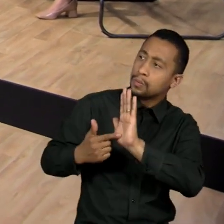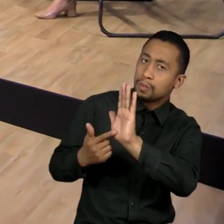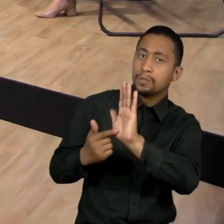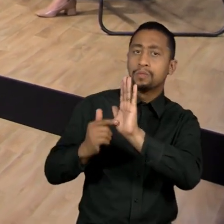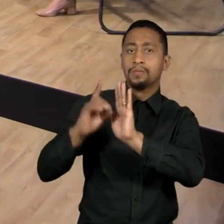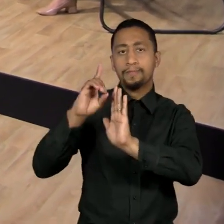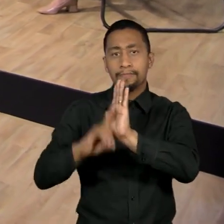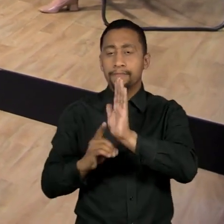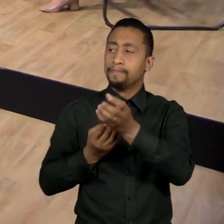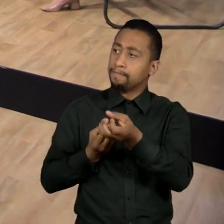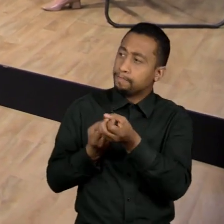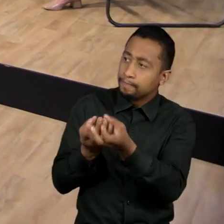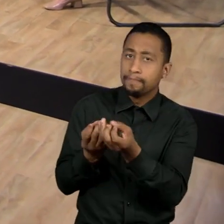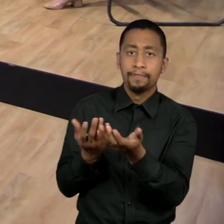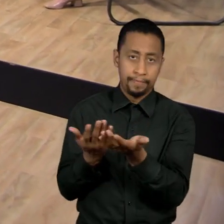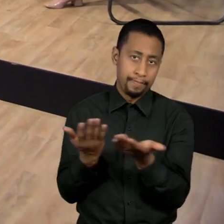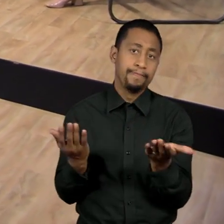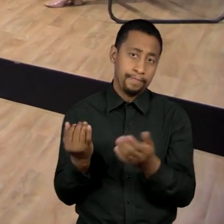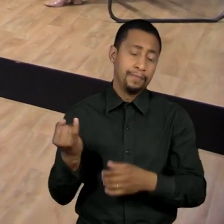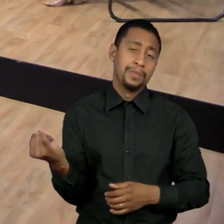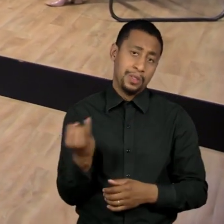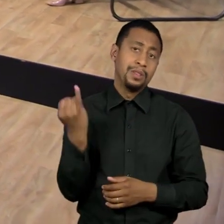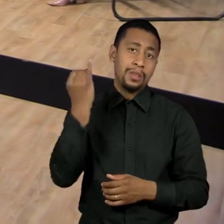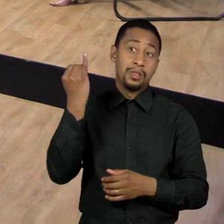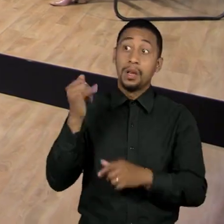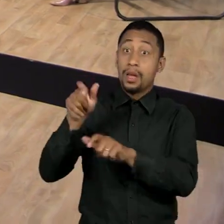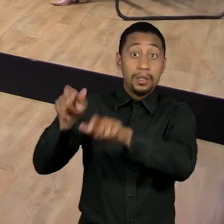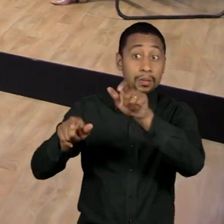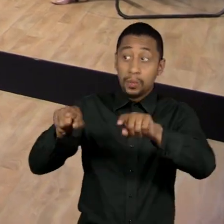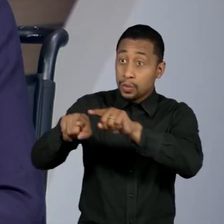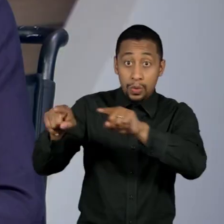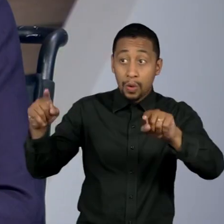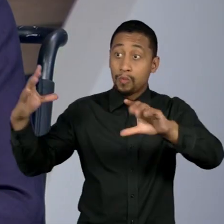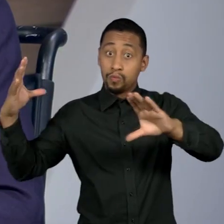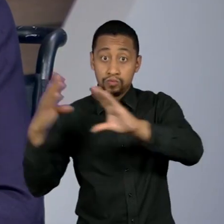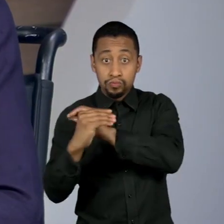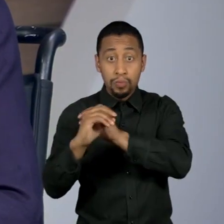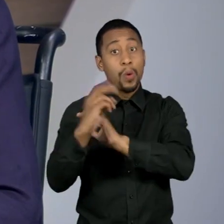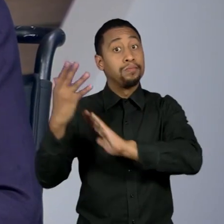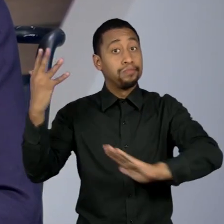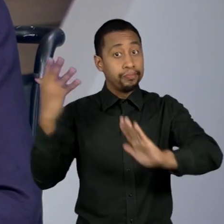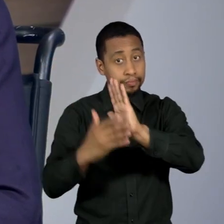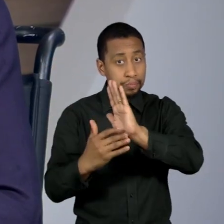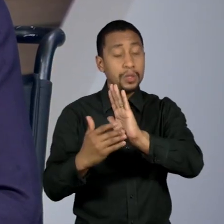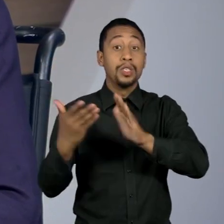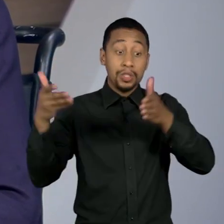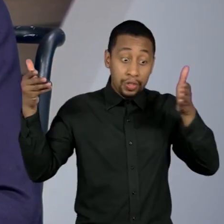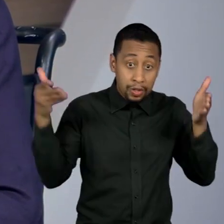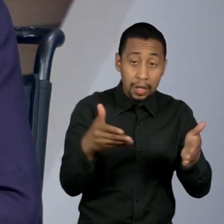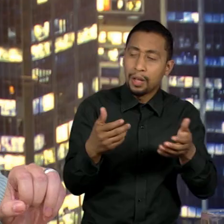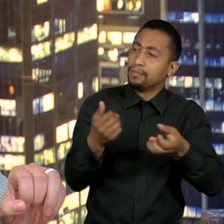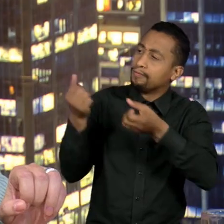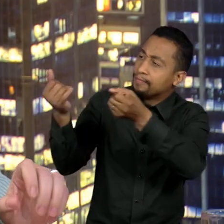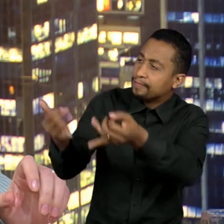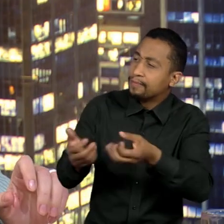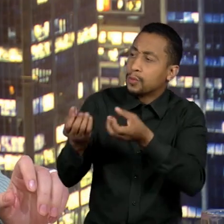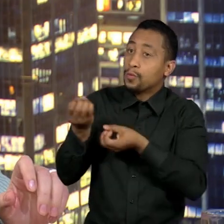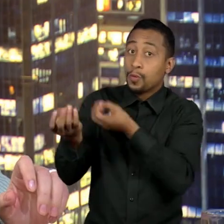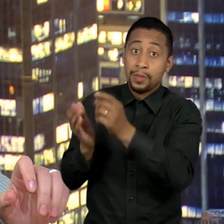situação no país de destino muitas vezes não é fácil como migrantes e refugiados imaginam